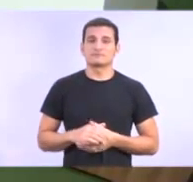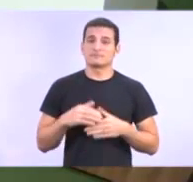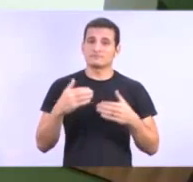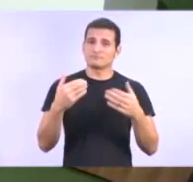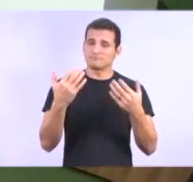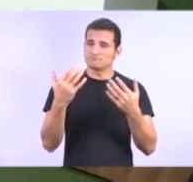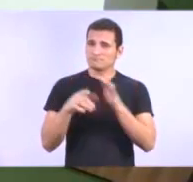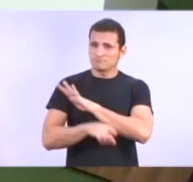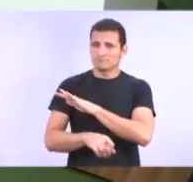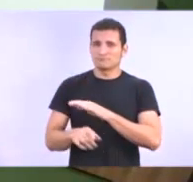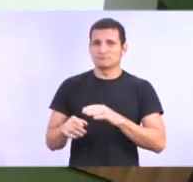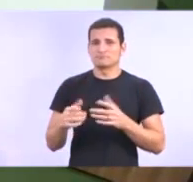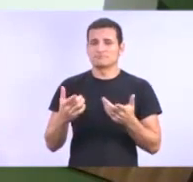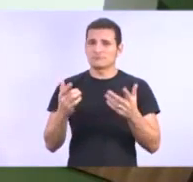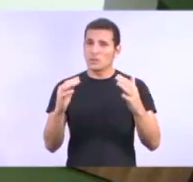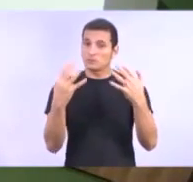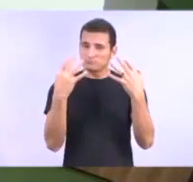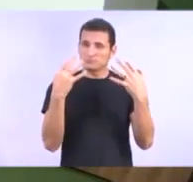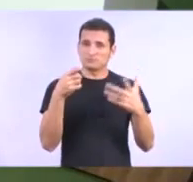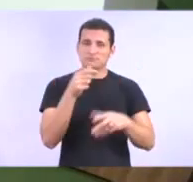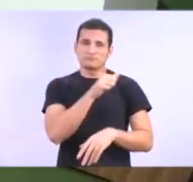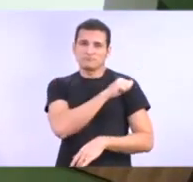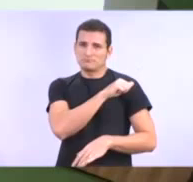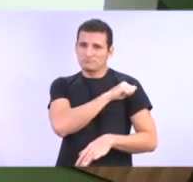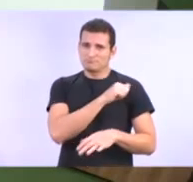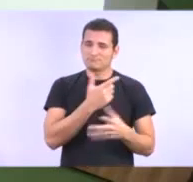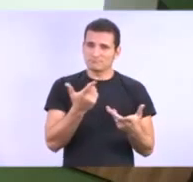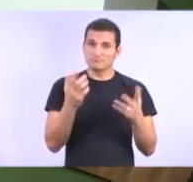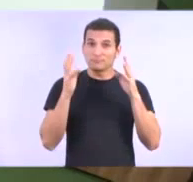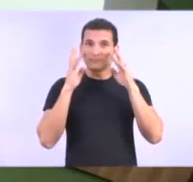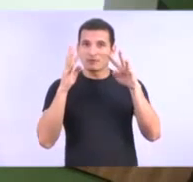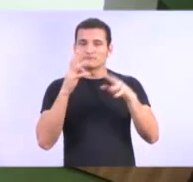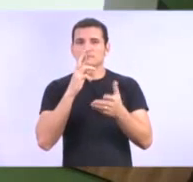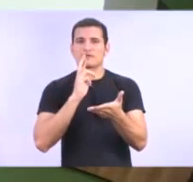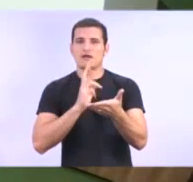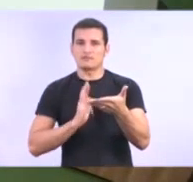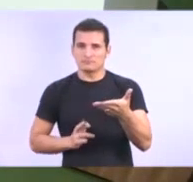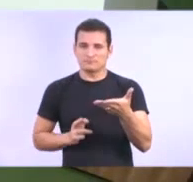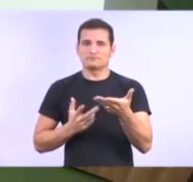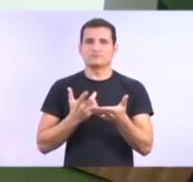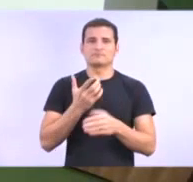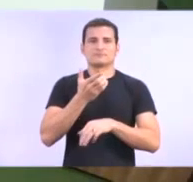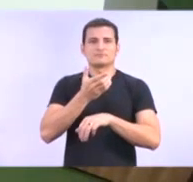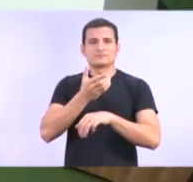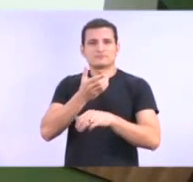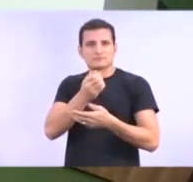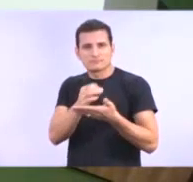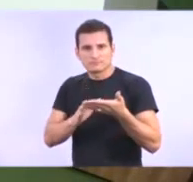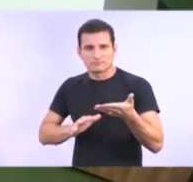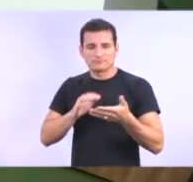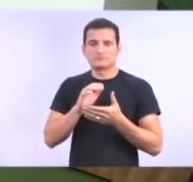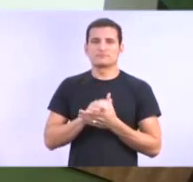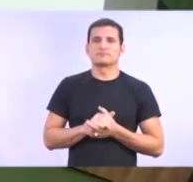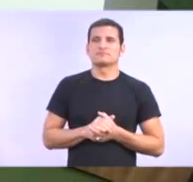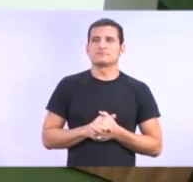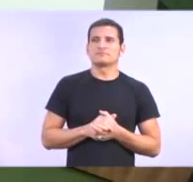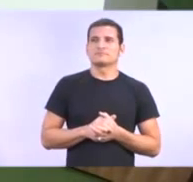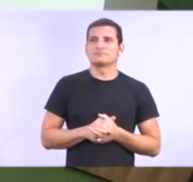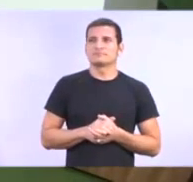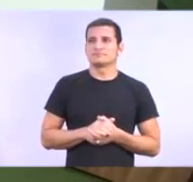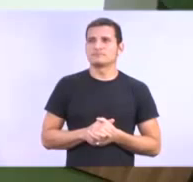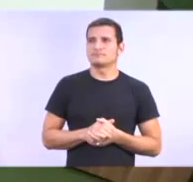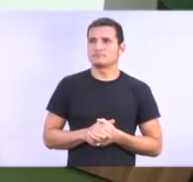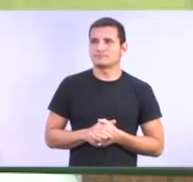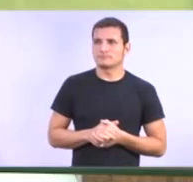atenção deles aí para que eles pudessem ficar atentos durante a aula para responder um exercício. Acho que pegamos, né? Exatamente.